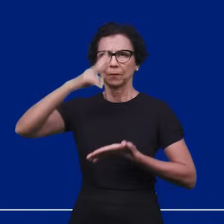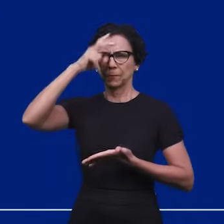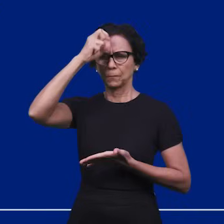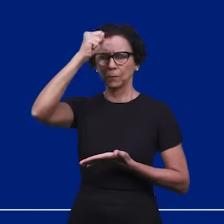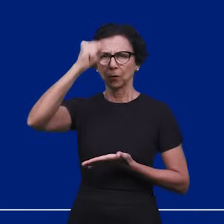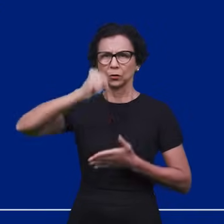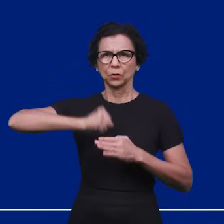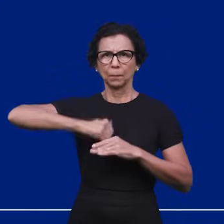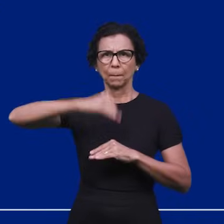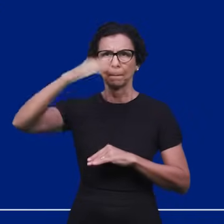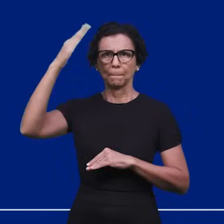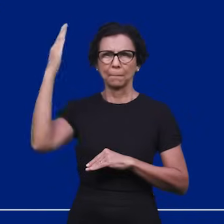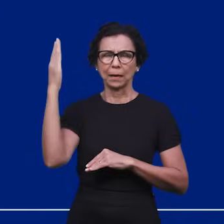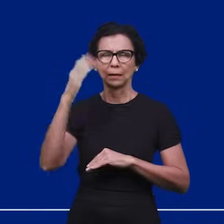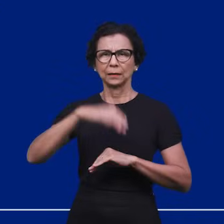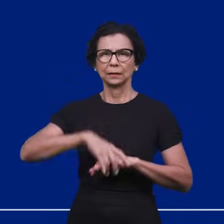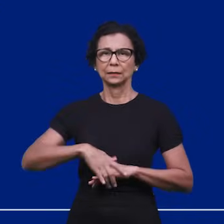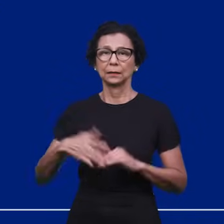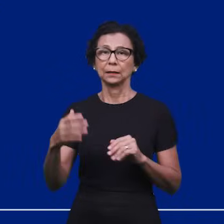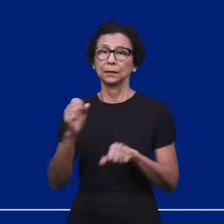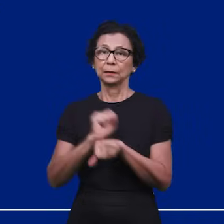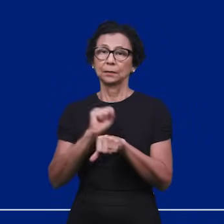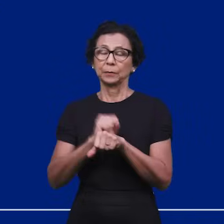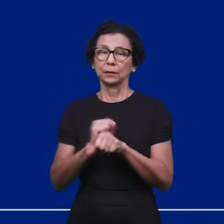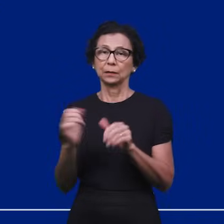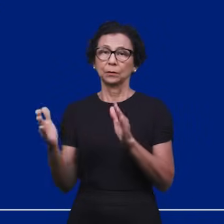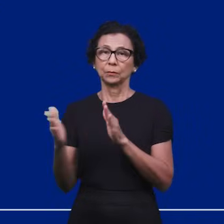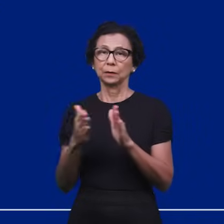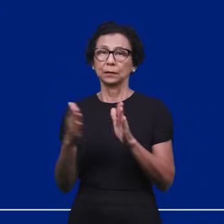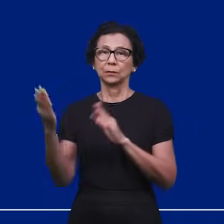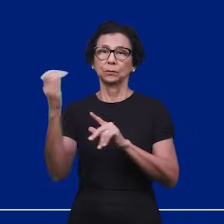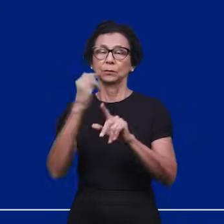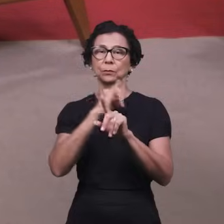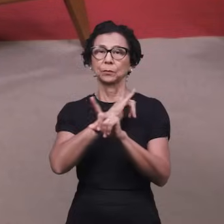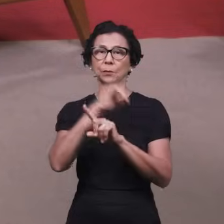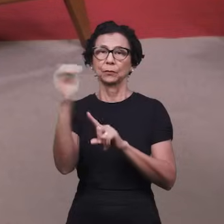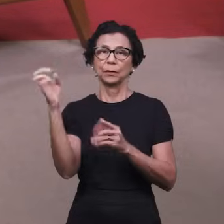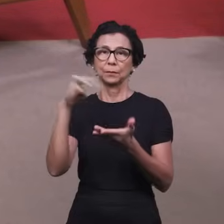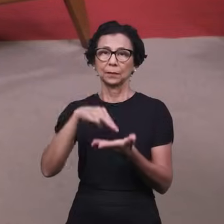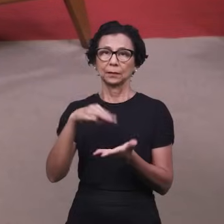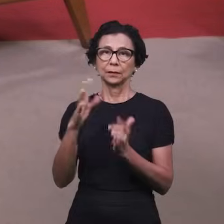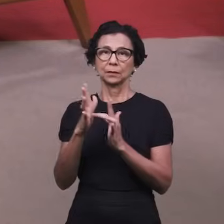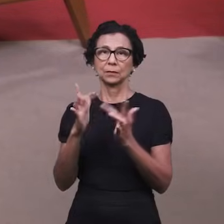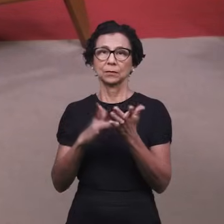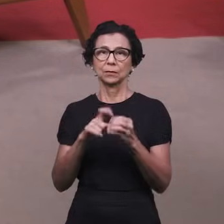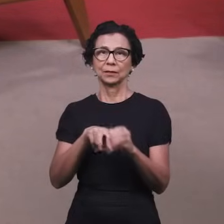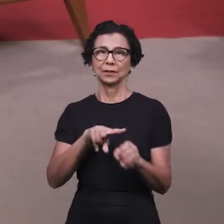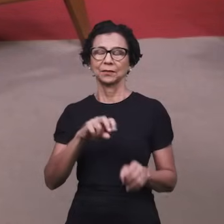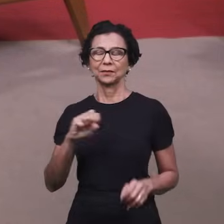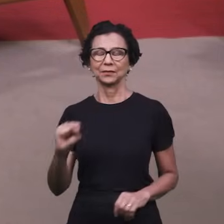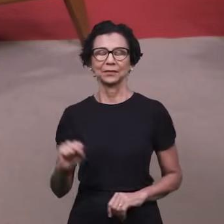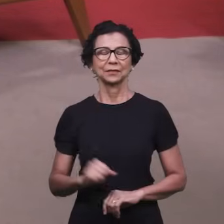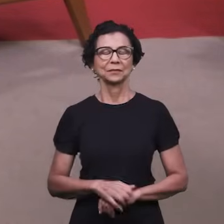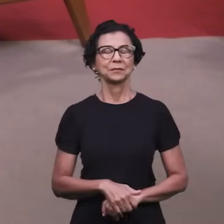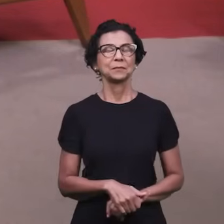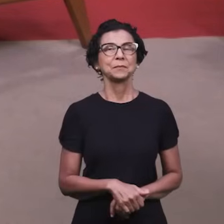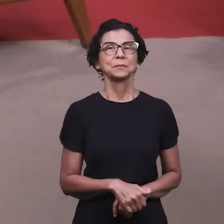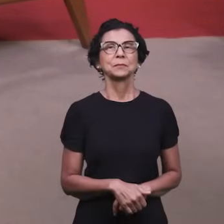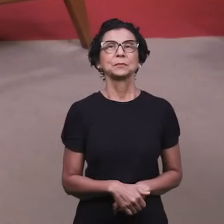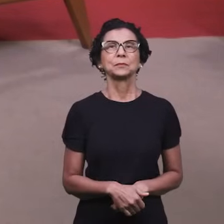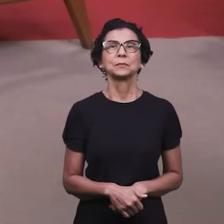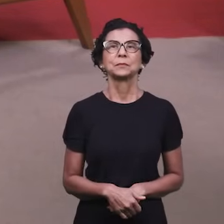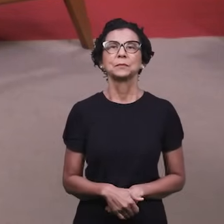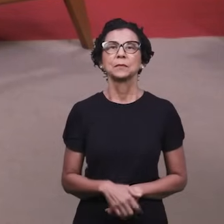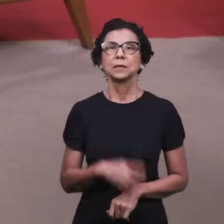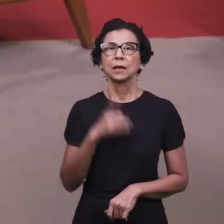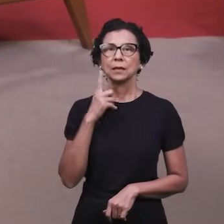momento profético do Maranata, momento que nós estamos vivendo da volta de Jesus. Amém. Quer ver como é que são as mensagens que